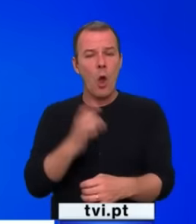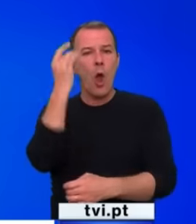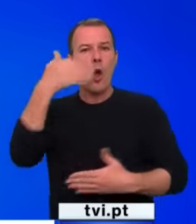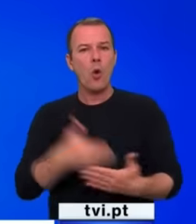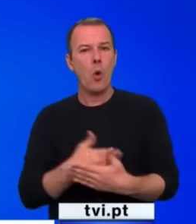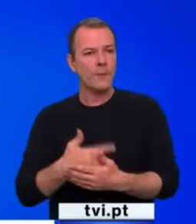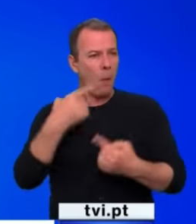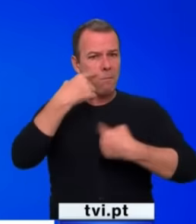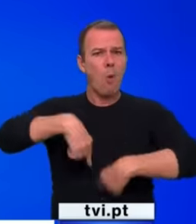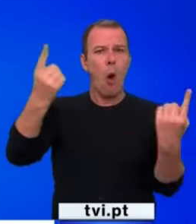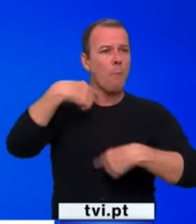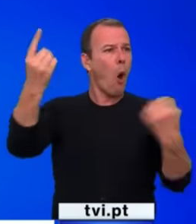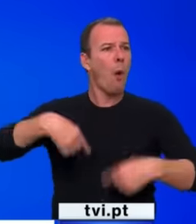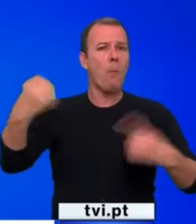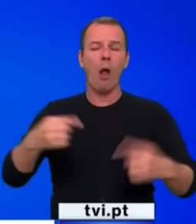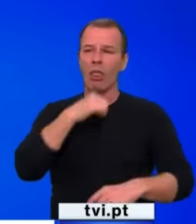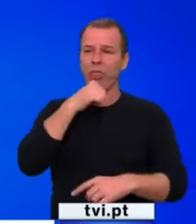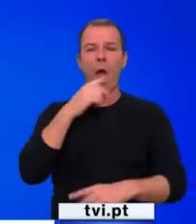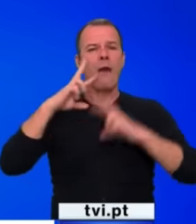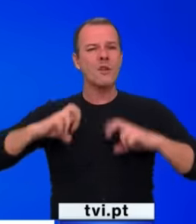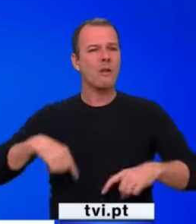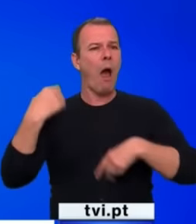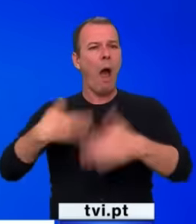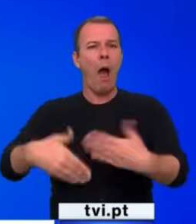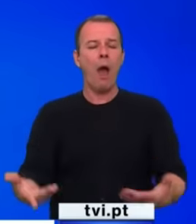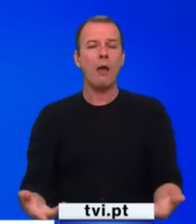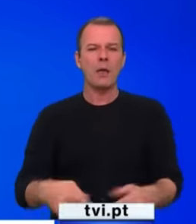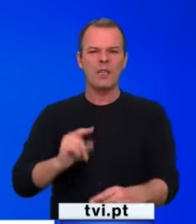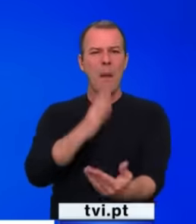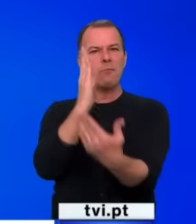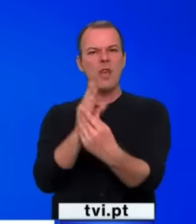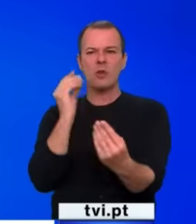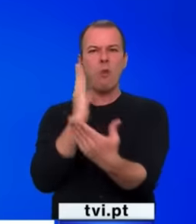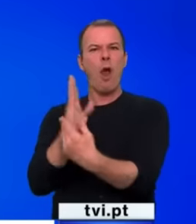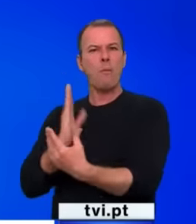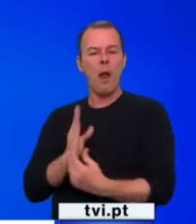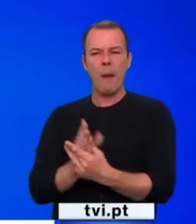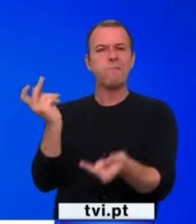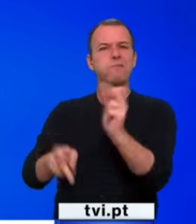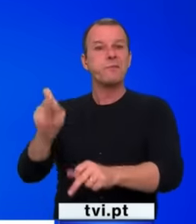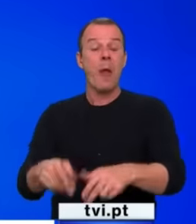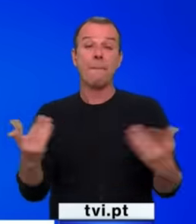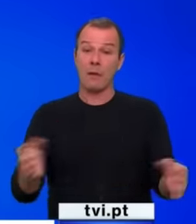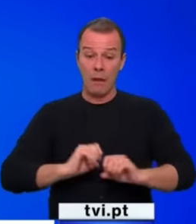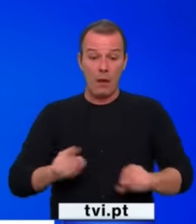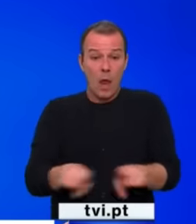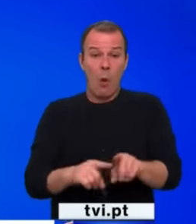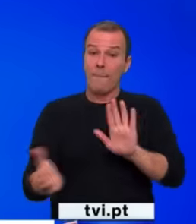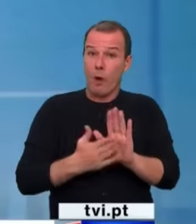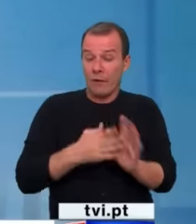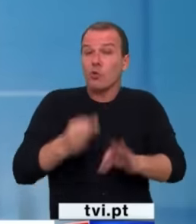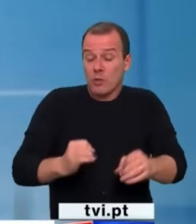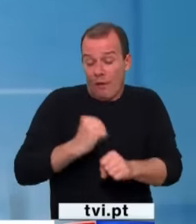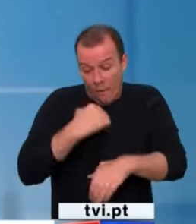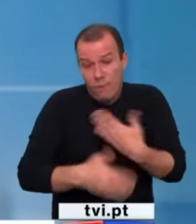serem conhecidos, a serem investigados e processos a serem restaurados. O que significa que nós temos, de facto, a nossa justiça a funcionar. André